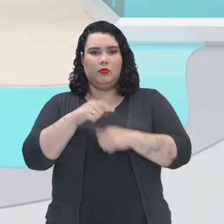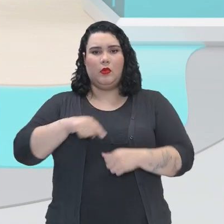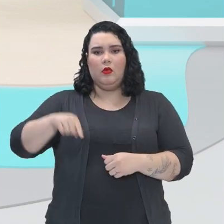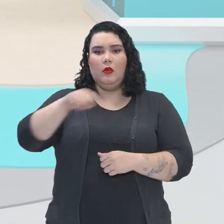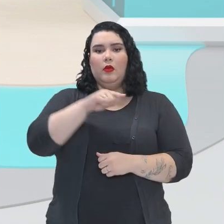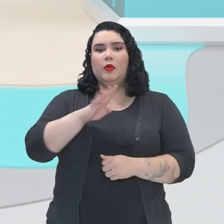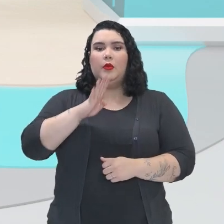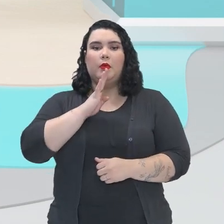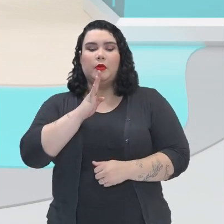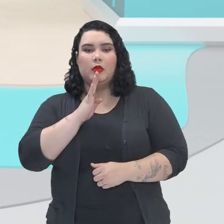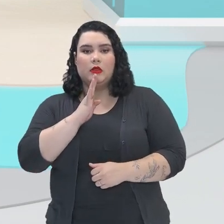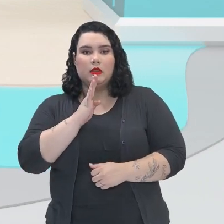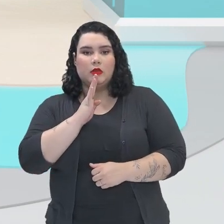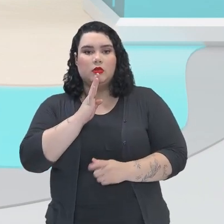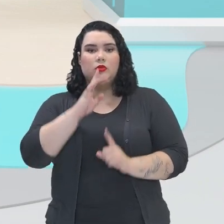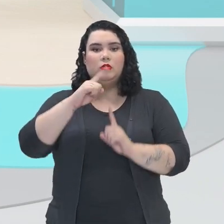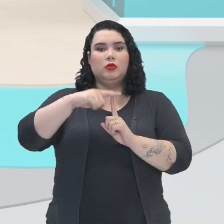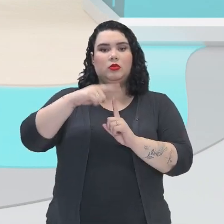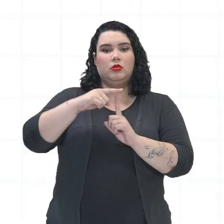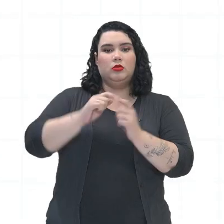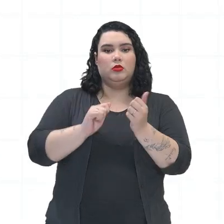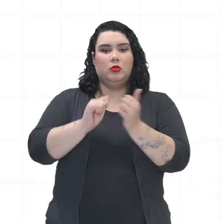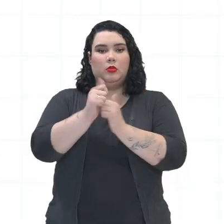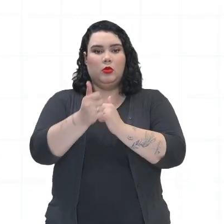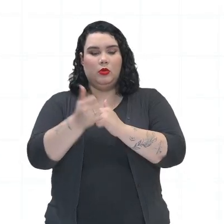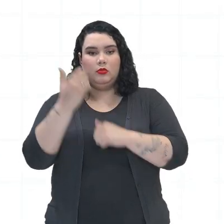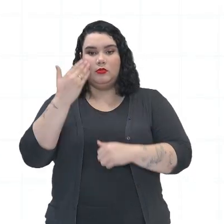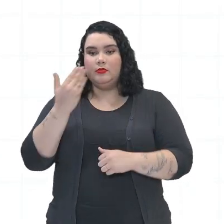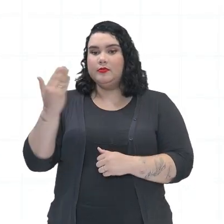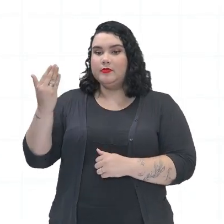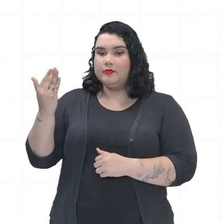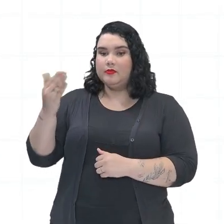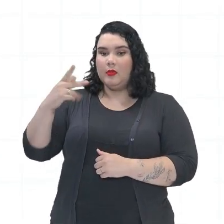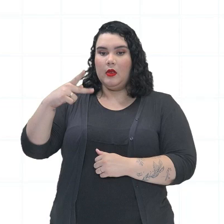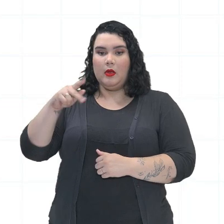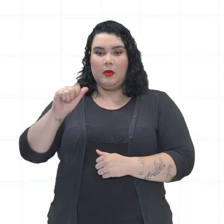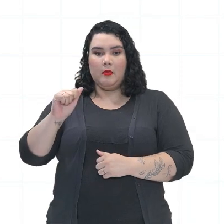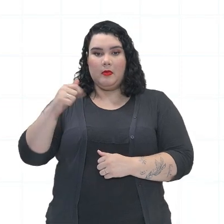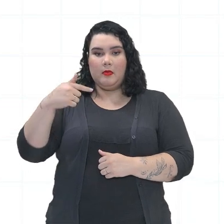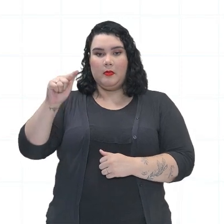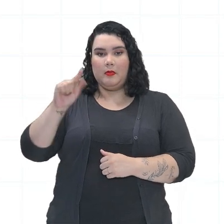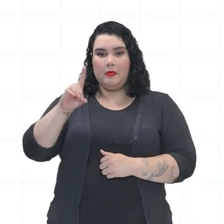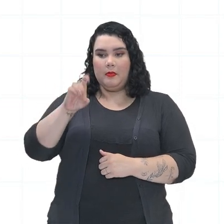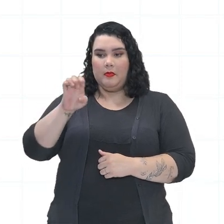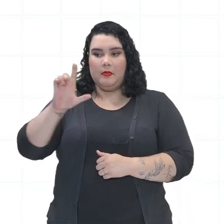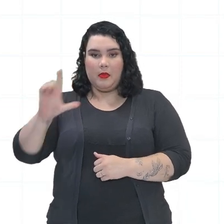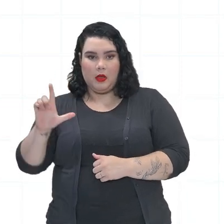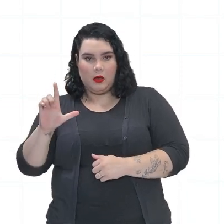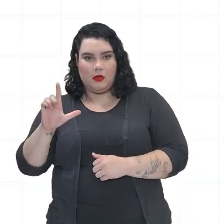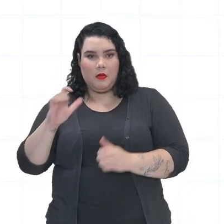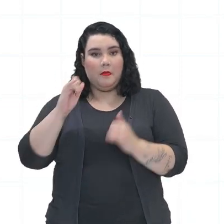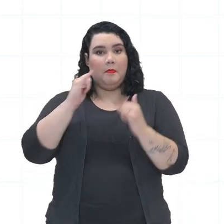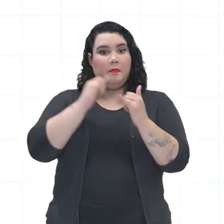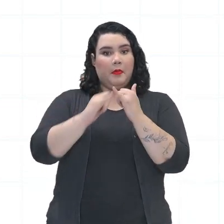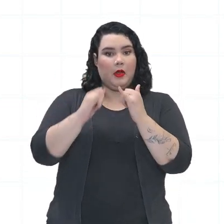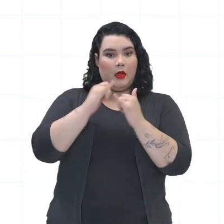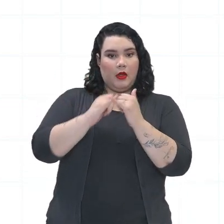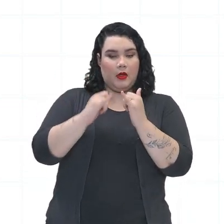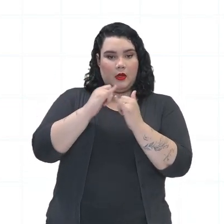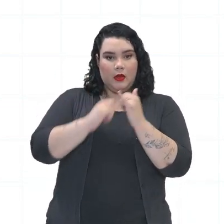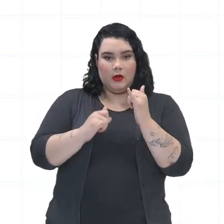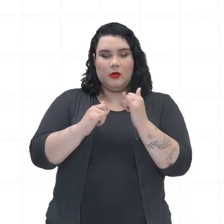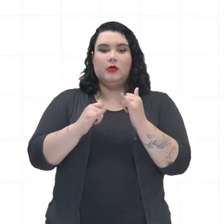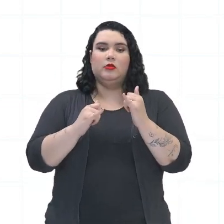falar sobre o pádel? Ele tem uma forma bem diferente de escrita, mas ele se assemelha muito